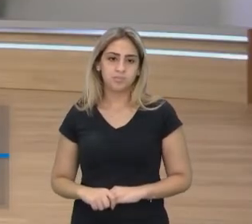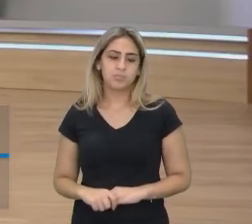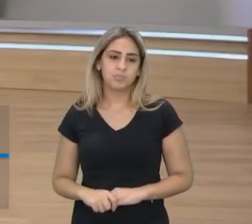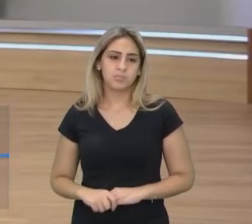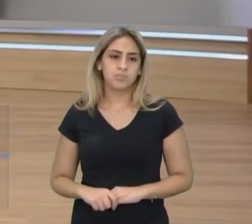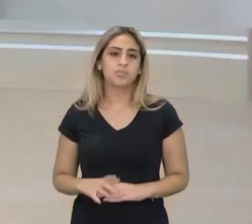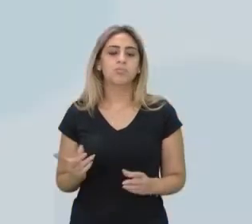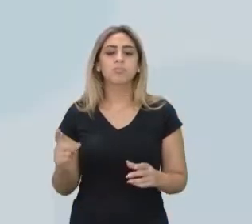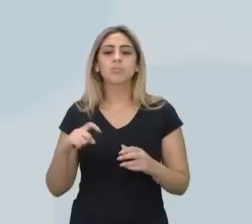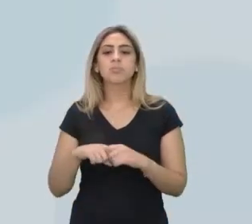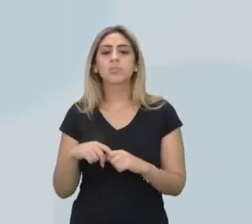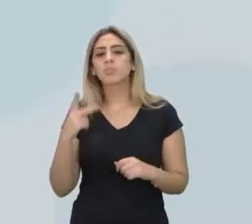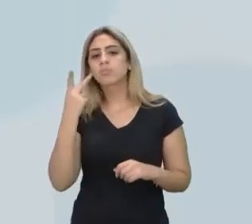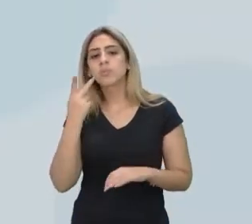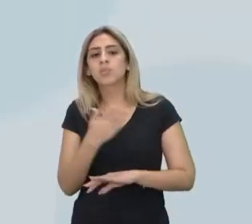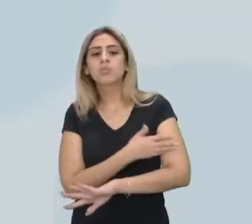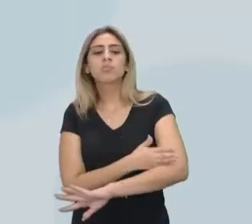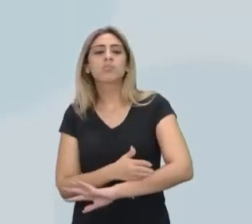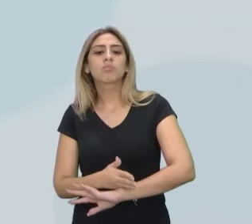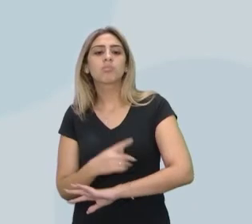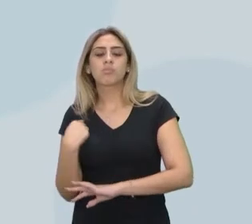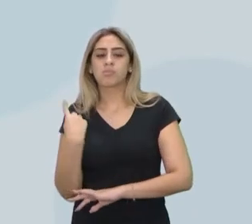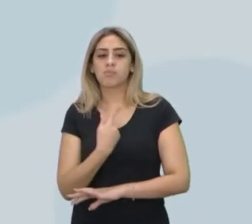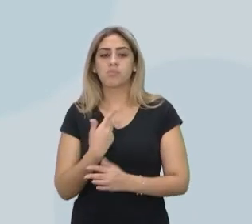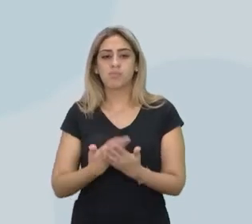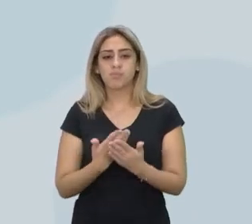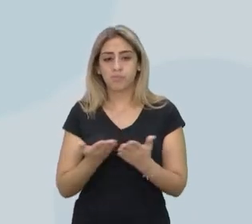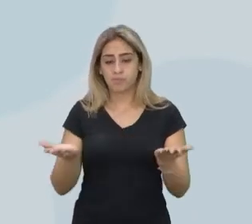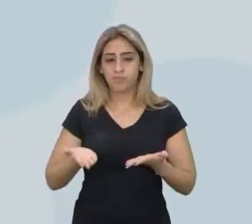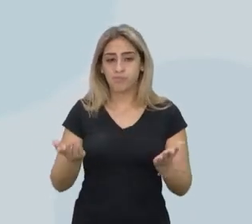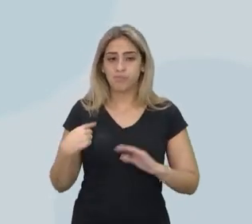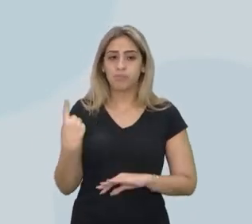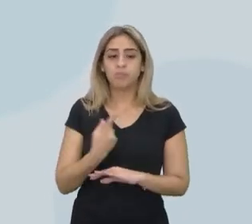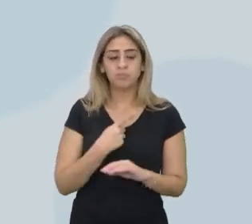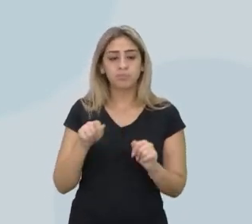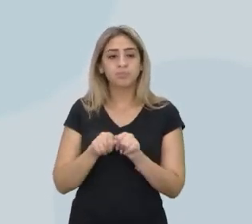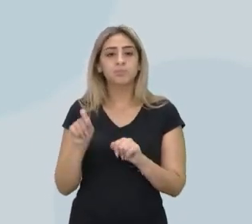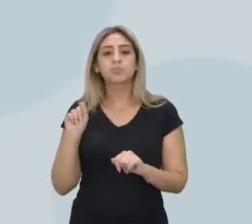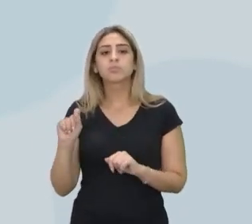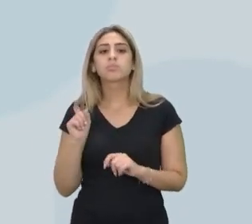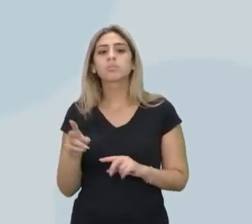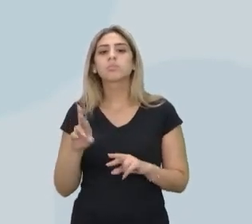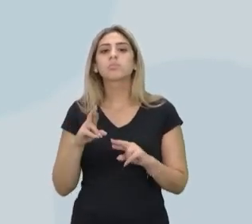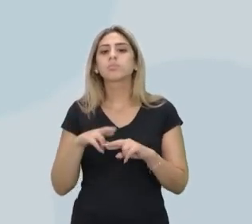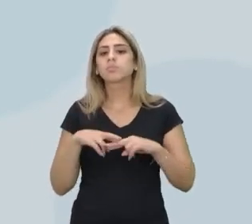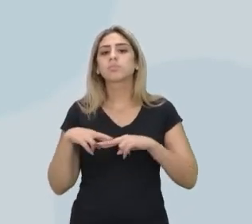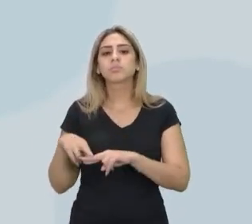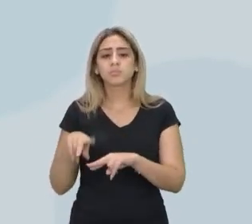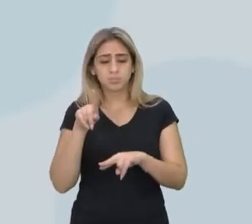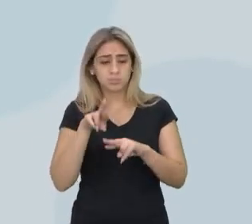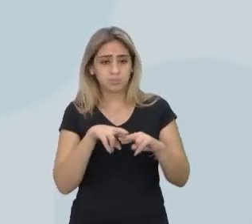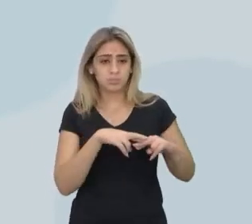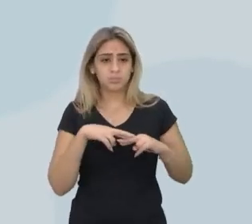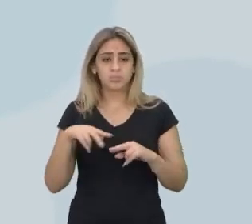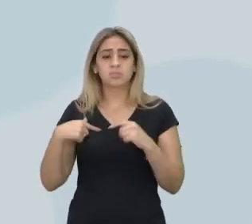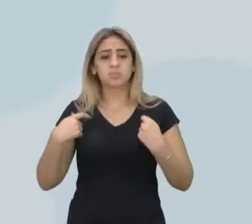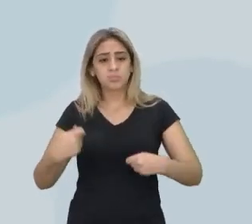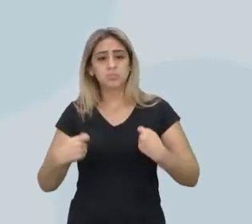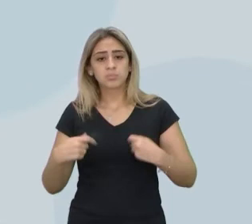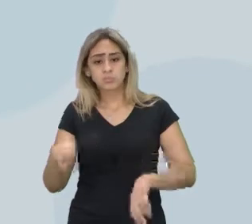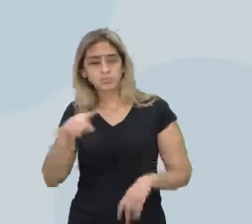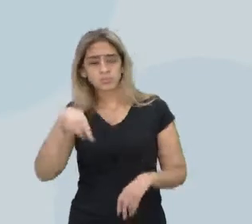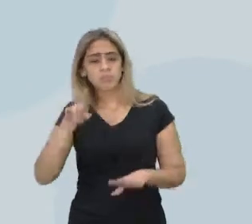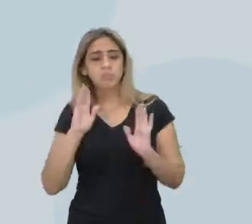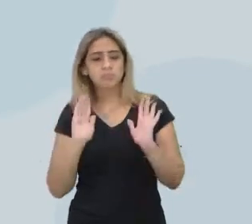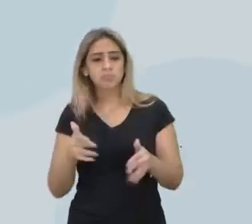Retomada. Então, para começar a nossa aula de hoje, a gente vai fazer uma retomada. Para essa retomada, eu preciso que vocês